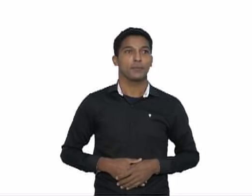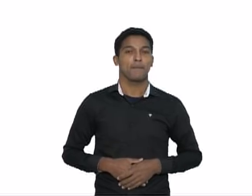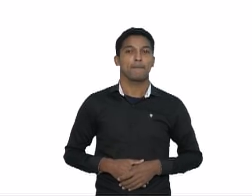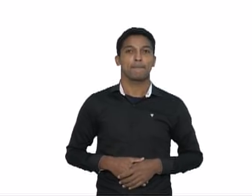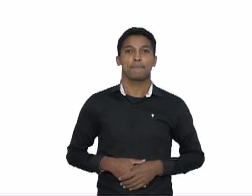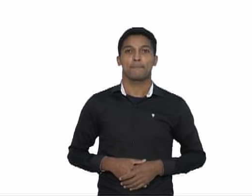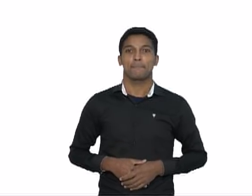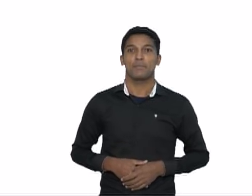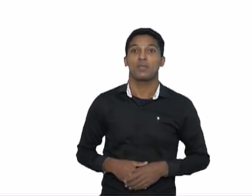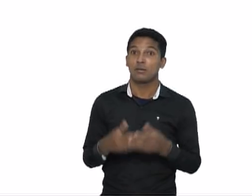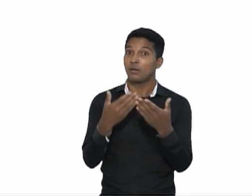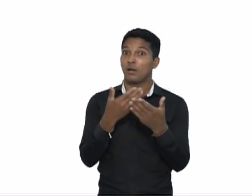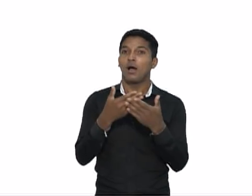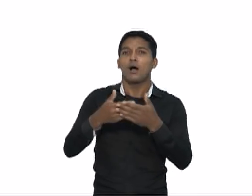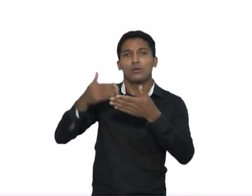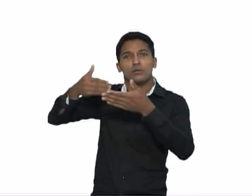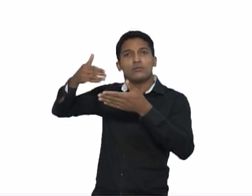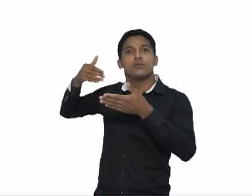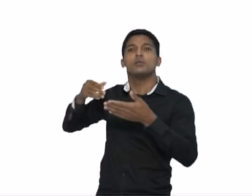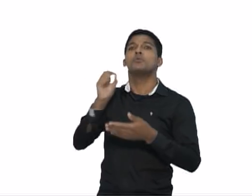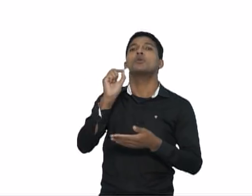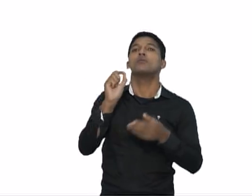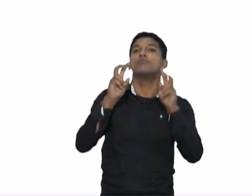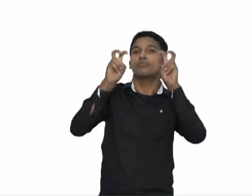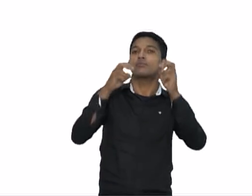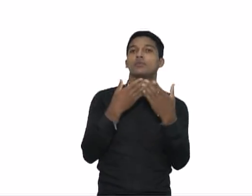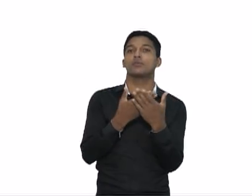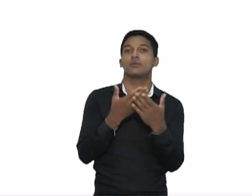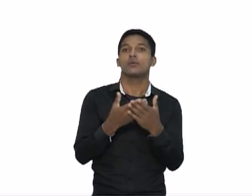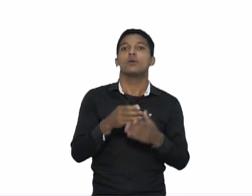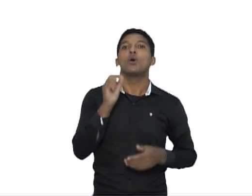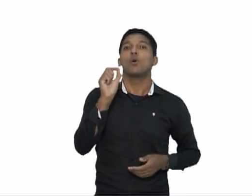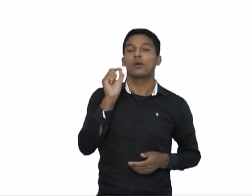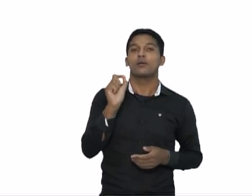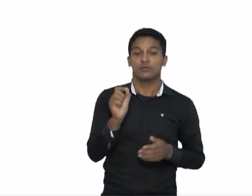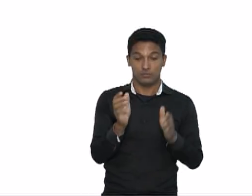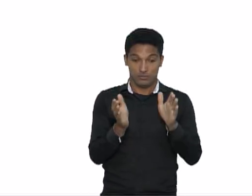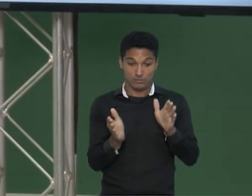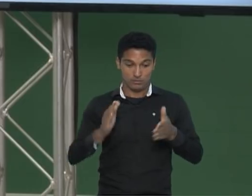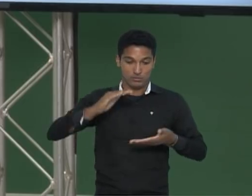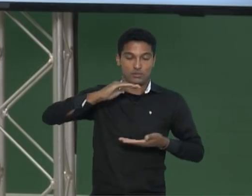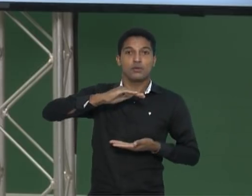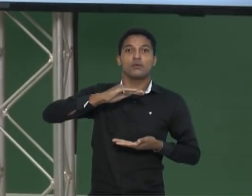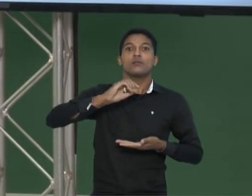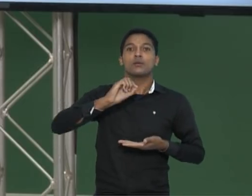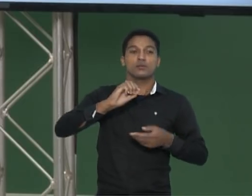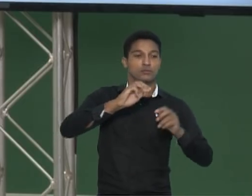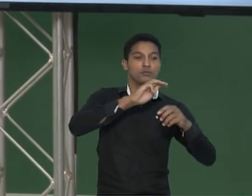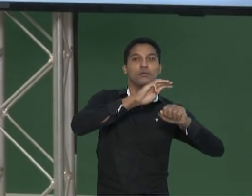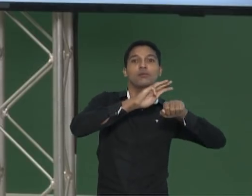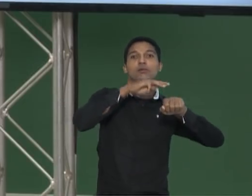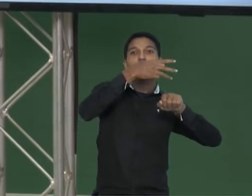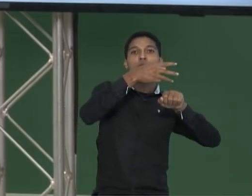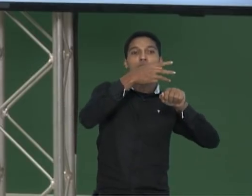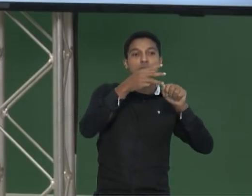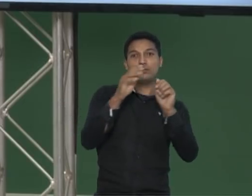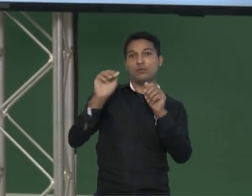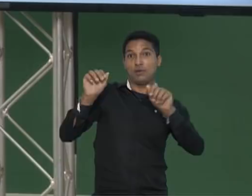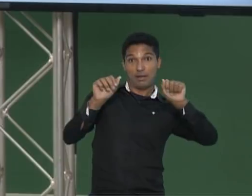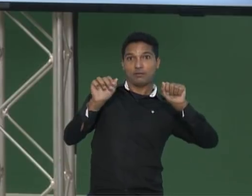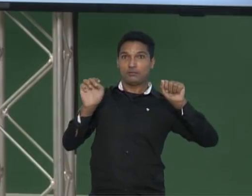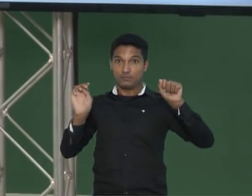Então, na aula anterior, o que foi visto? Nós vimos o cubo da soma de dois termos e o cubo